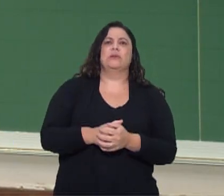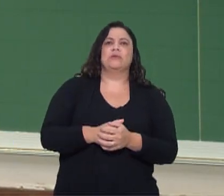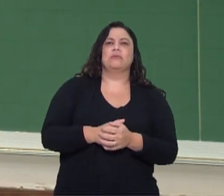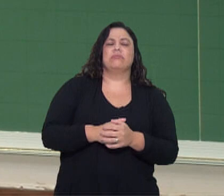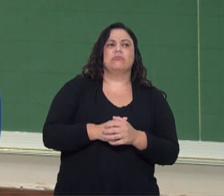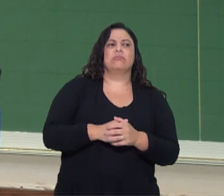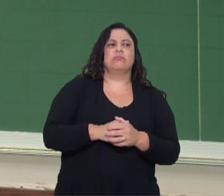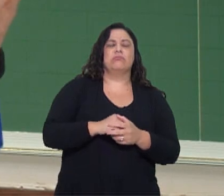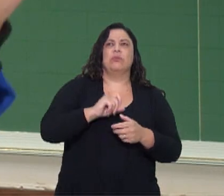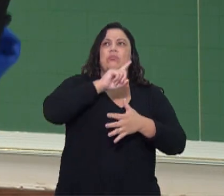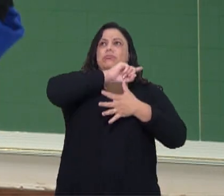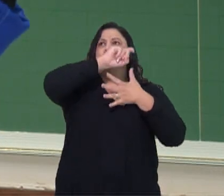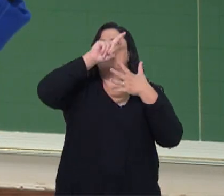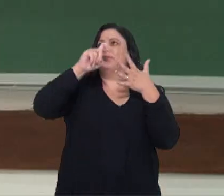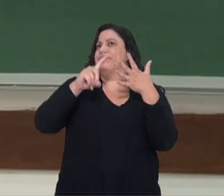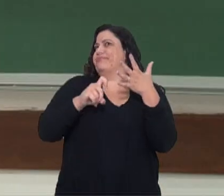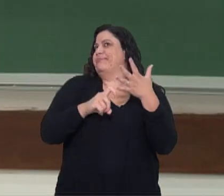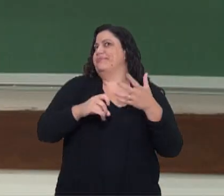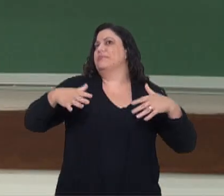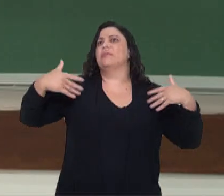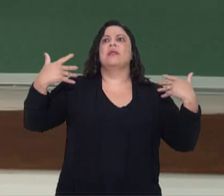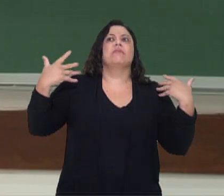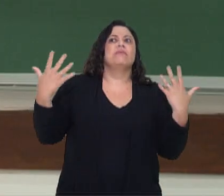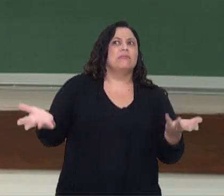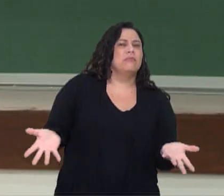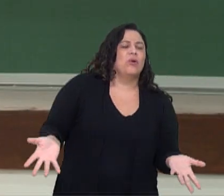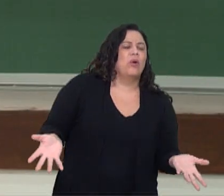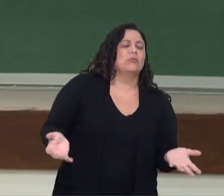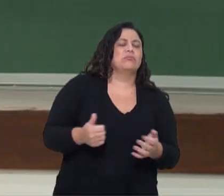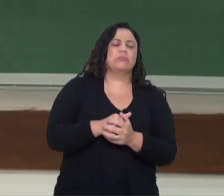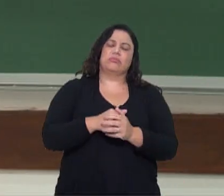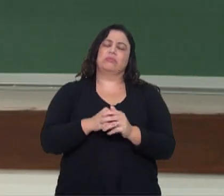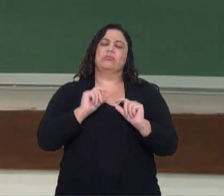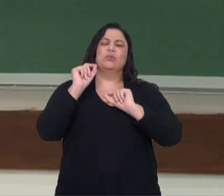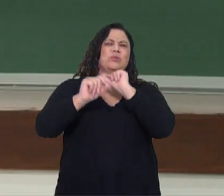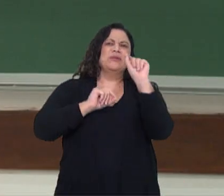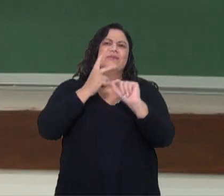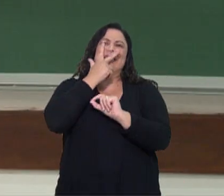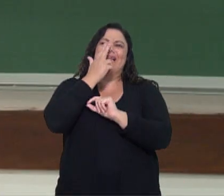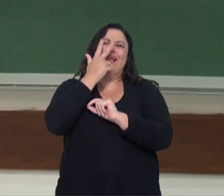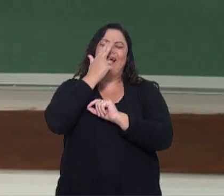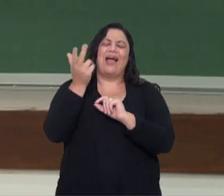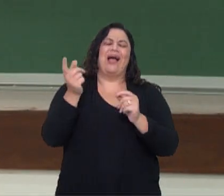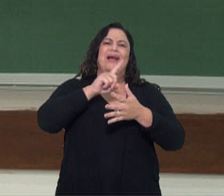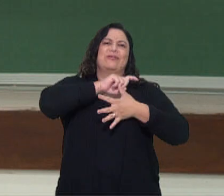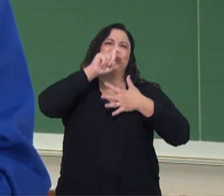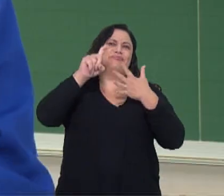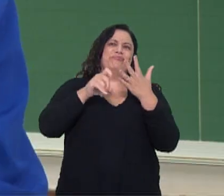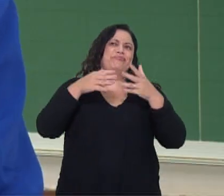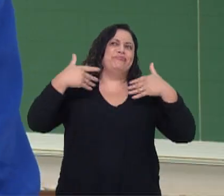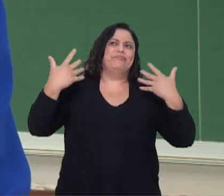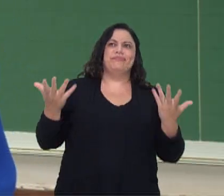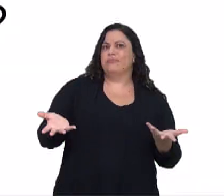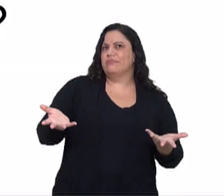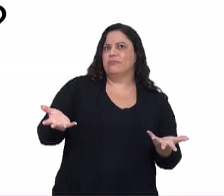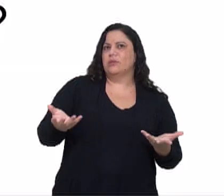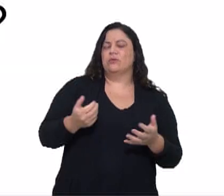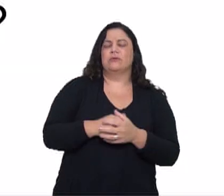que você acha que é, né? Qual que você acha que é a função do olho na notícia? Eu vou dar um tempo para você escrever.